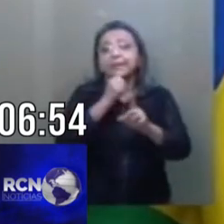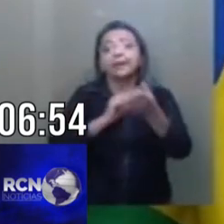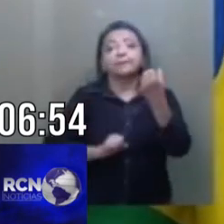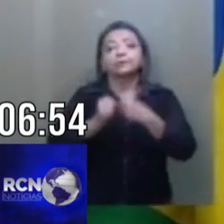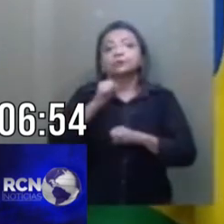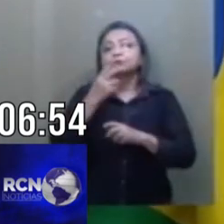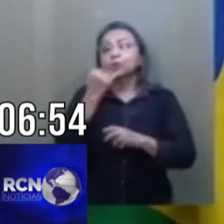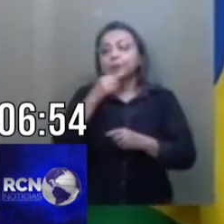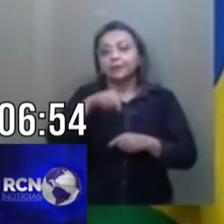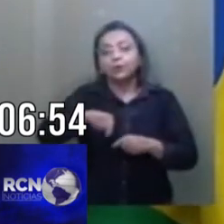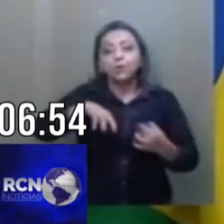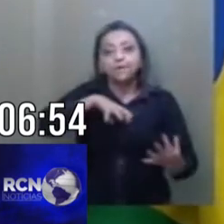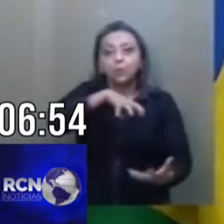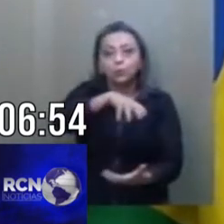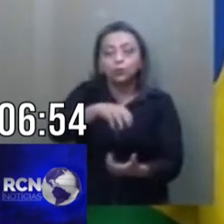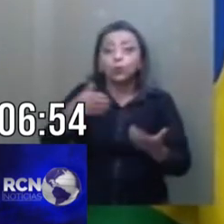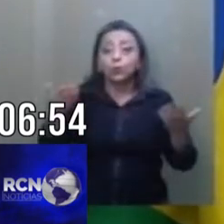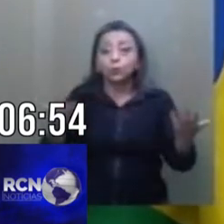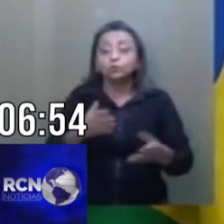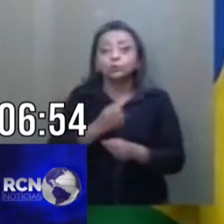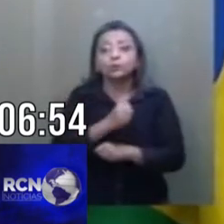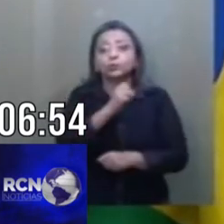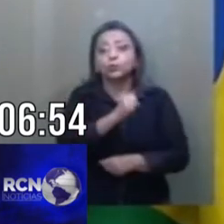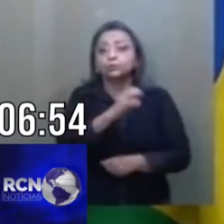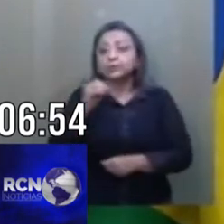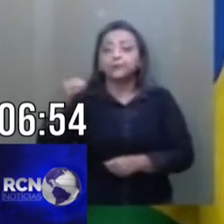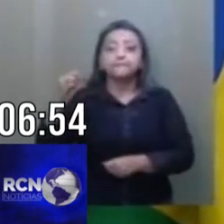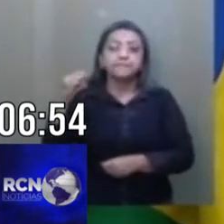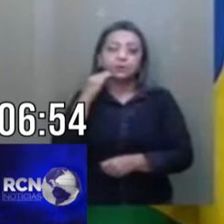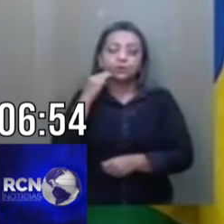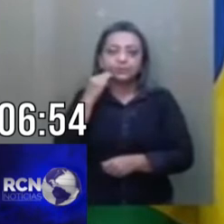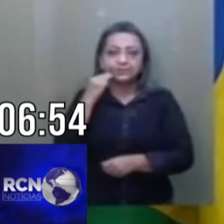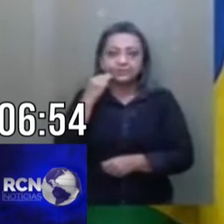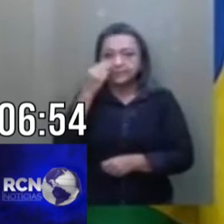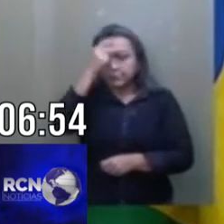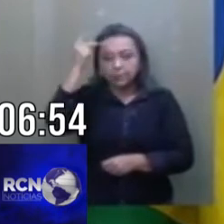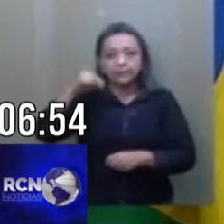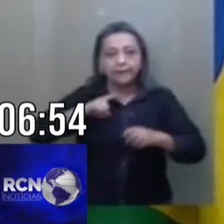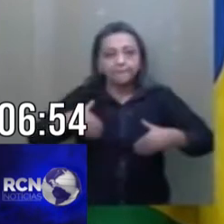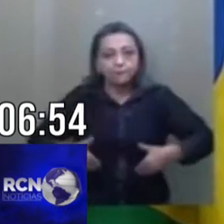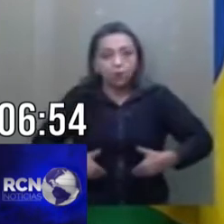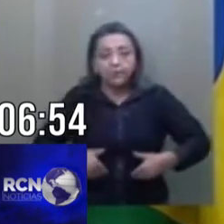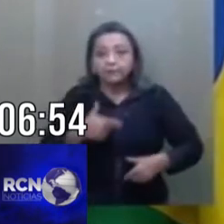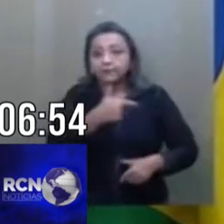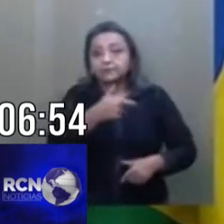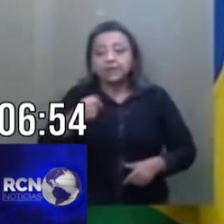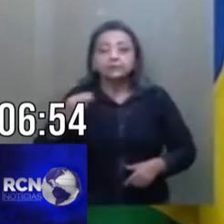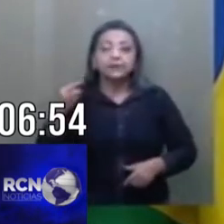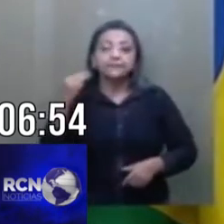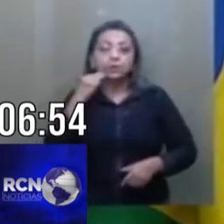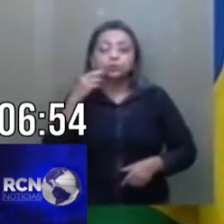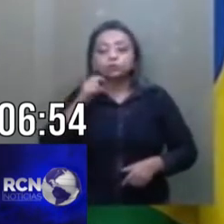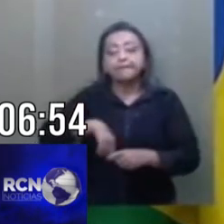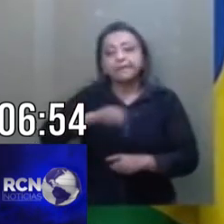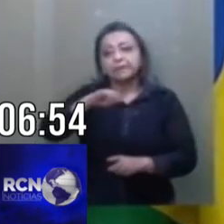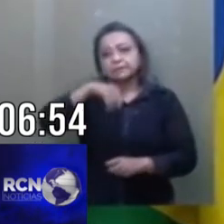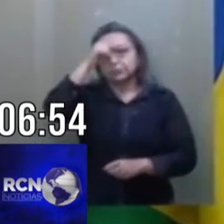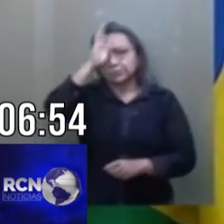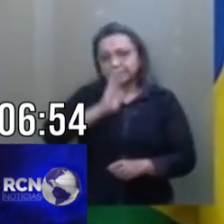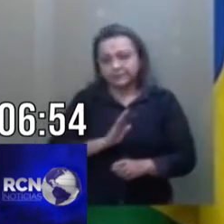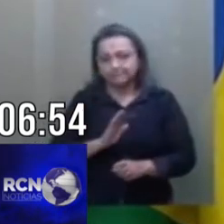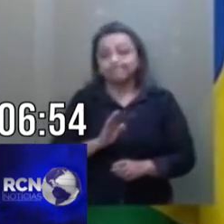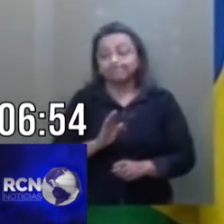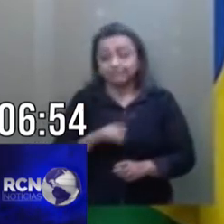no mundo. Hoje são 800 milhões no mundo que passam fome, 27 milhões só no Brasil.